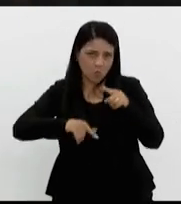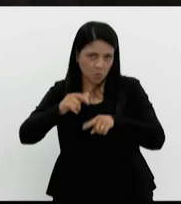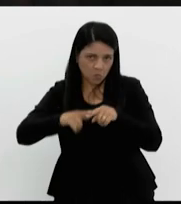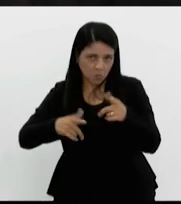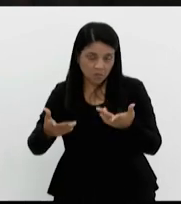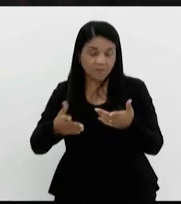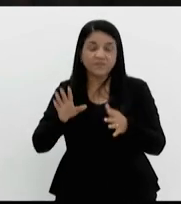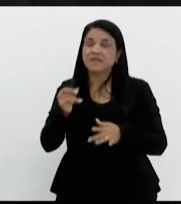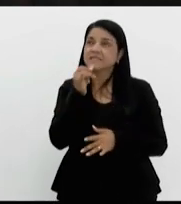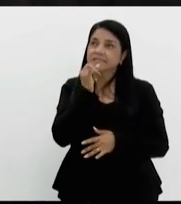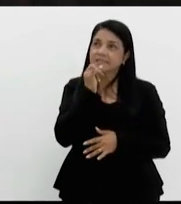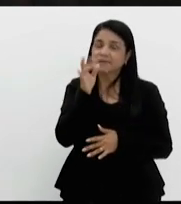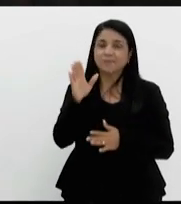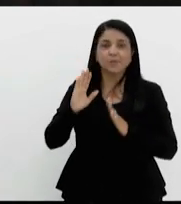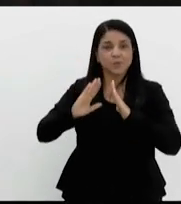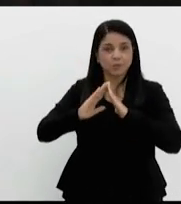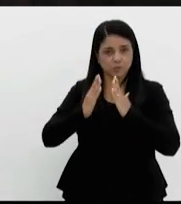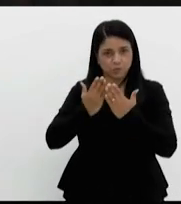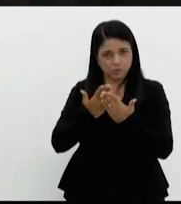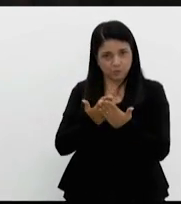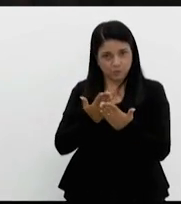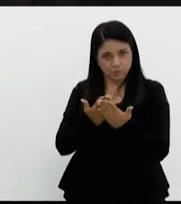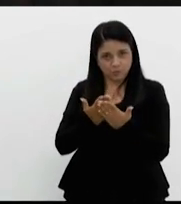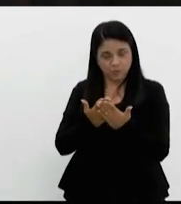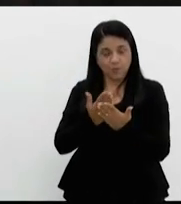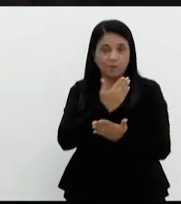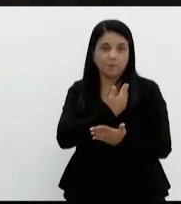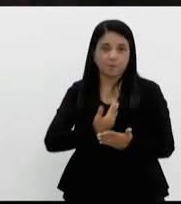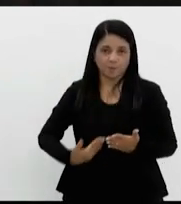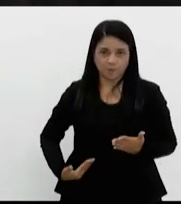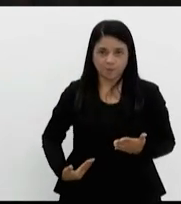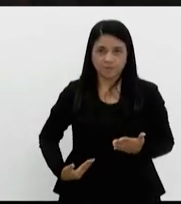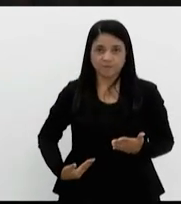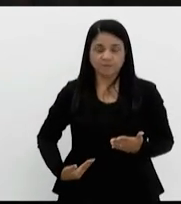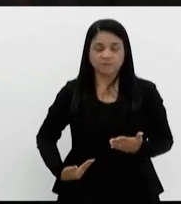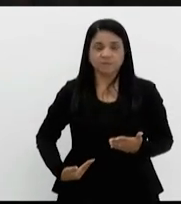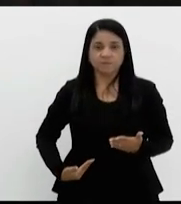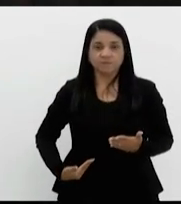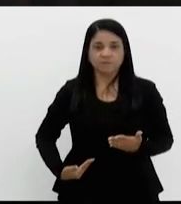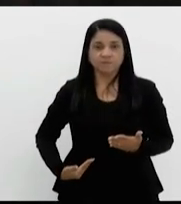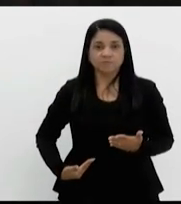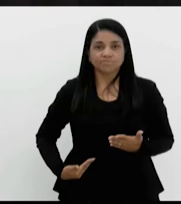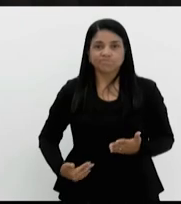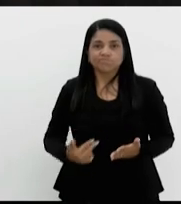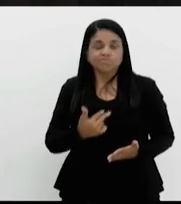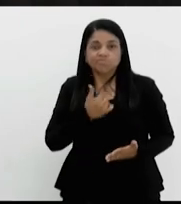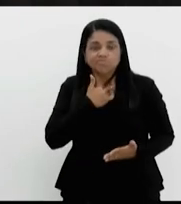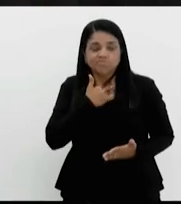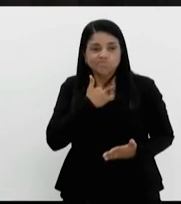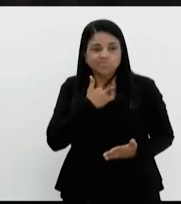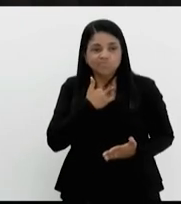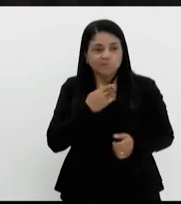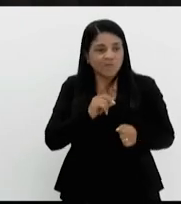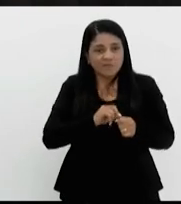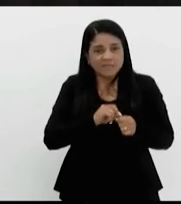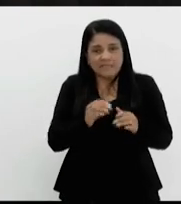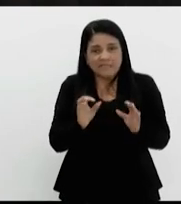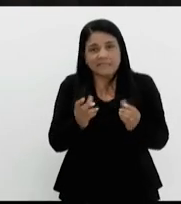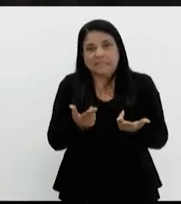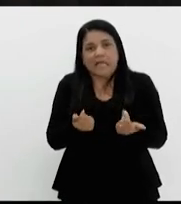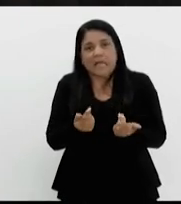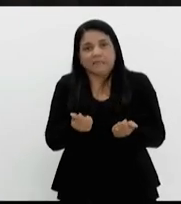foi na escola, numa escola pública, e não podia fazer nada, porque não tinha lei